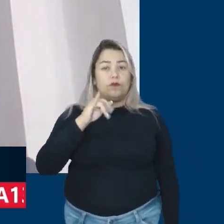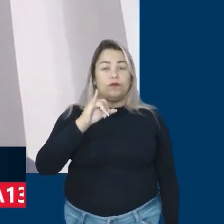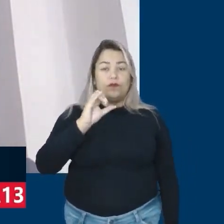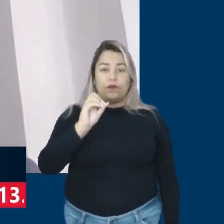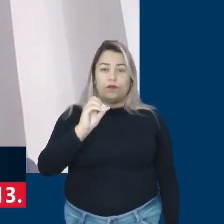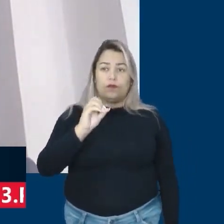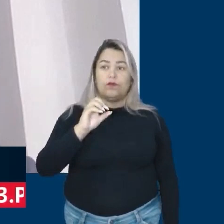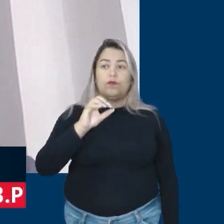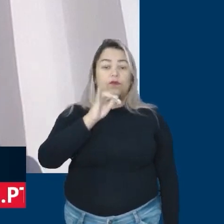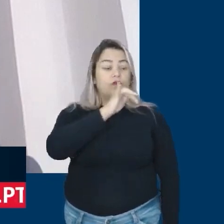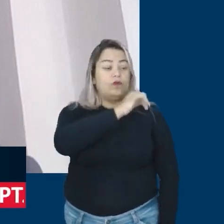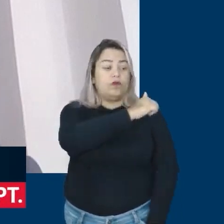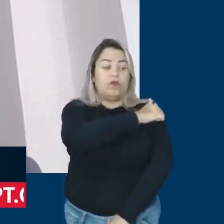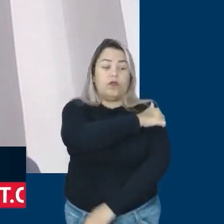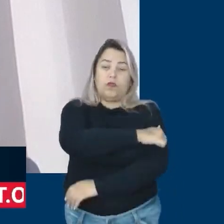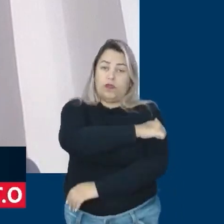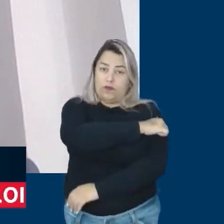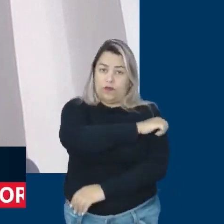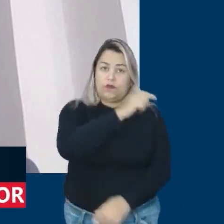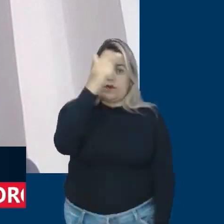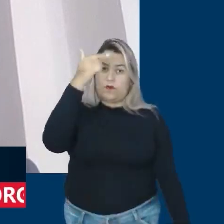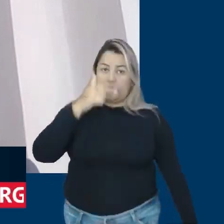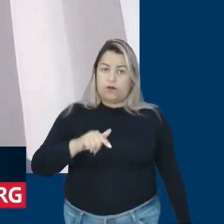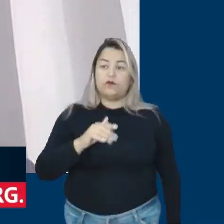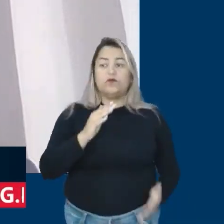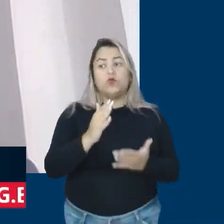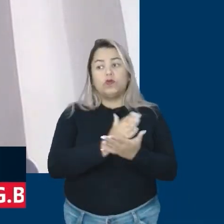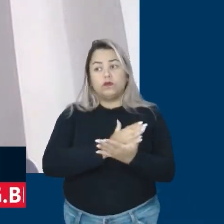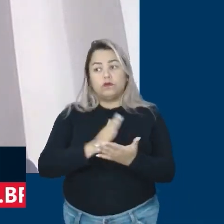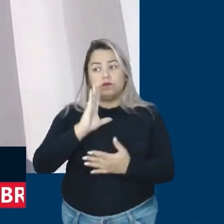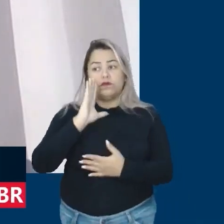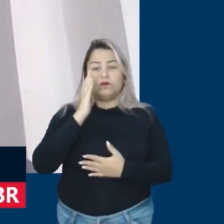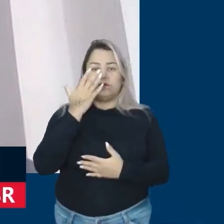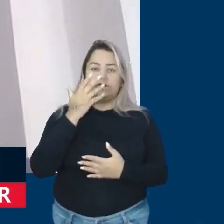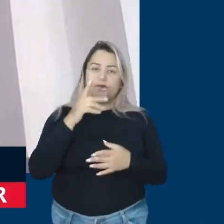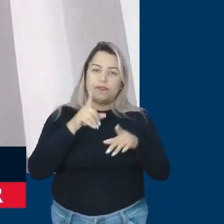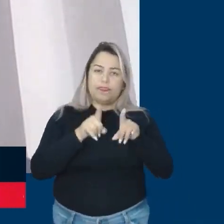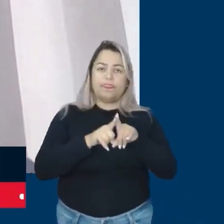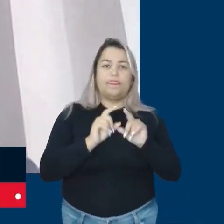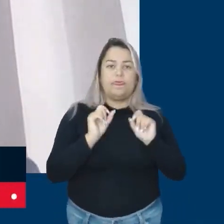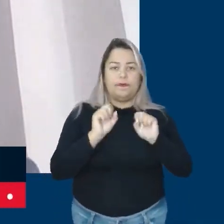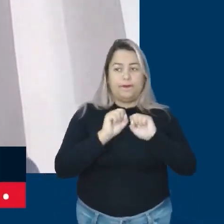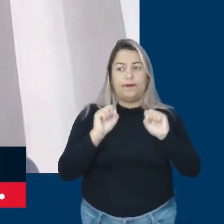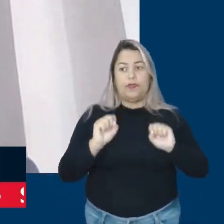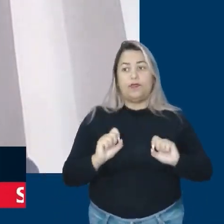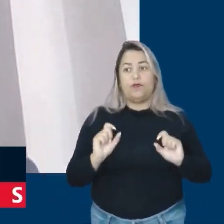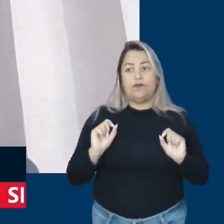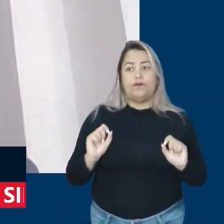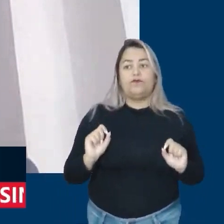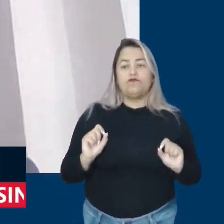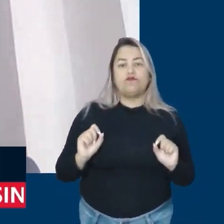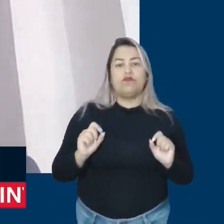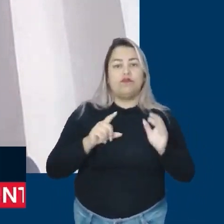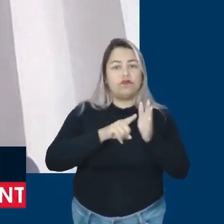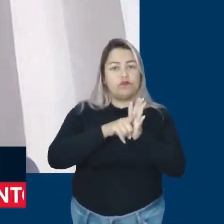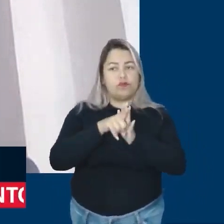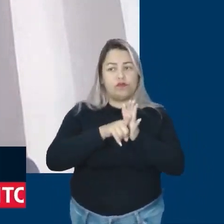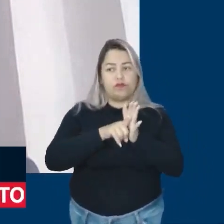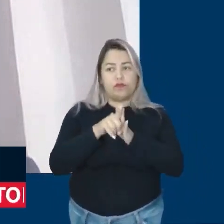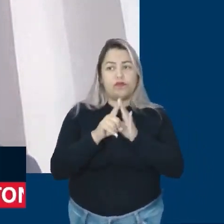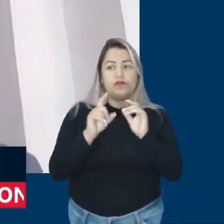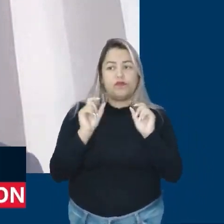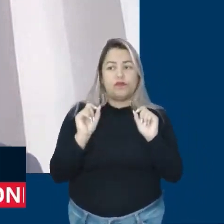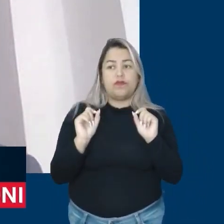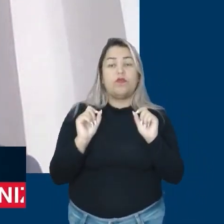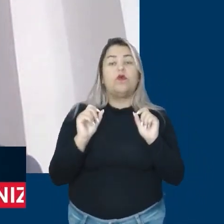outros, e também decidiu mudar um pouco a sistemática da apuração, por exemplo, de qual